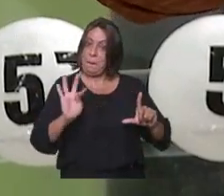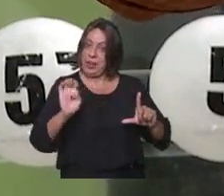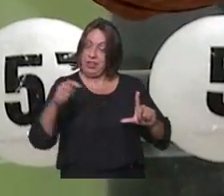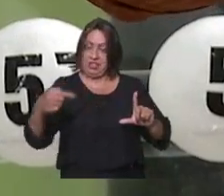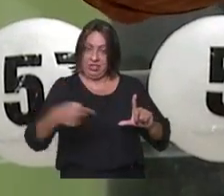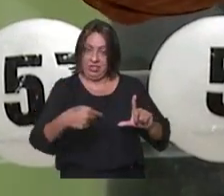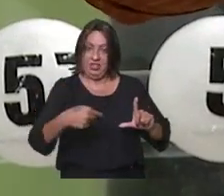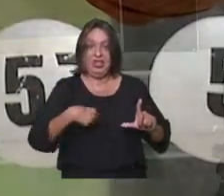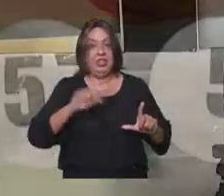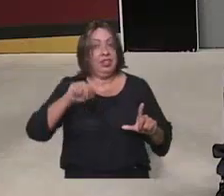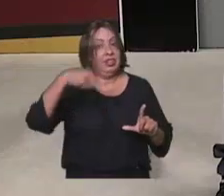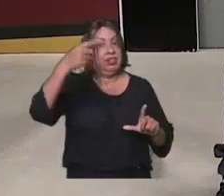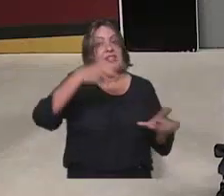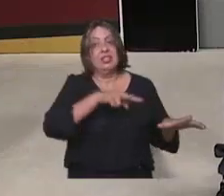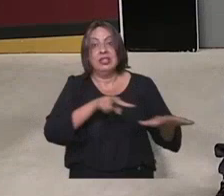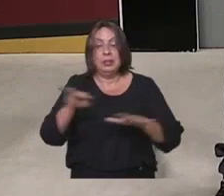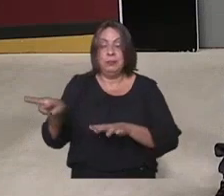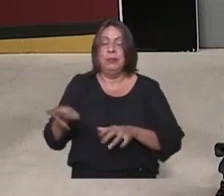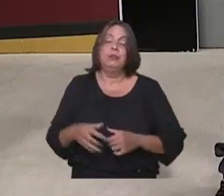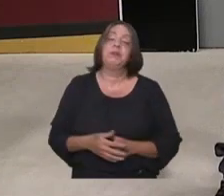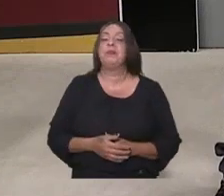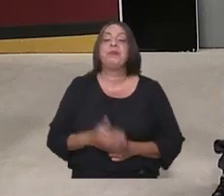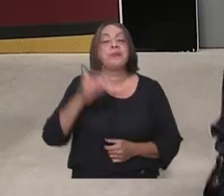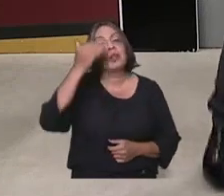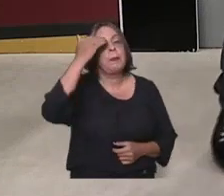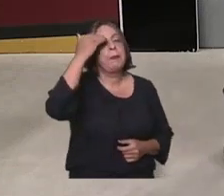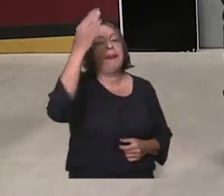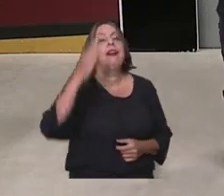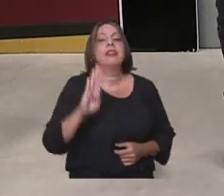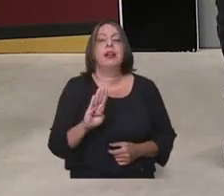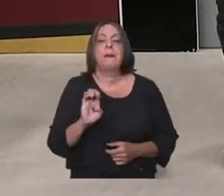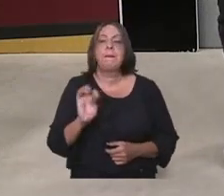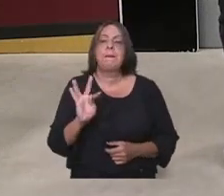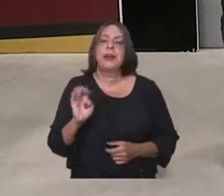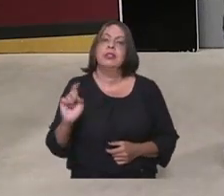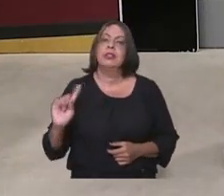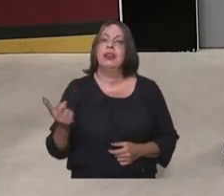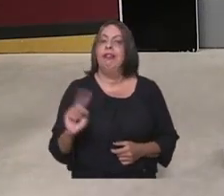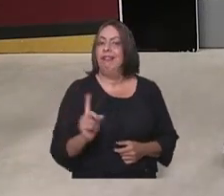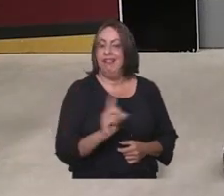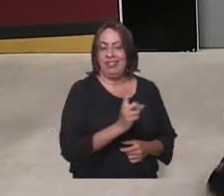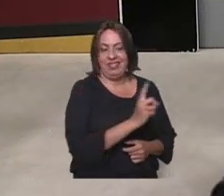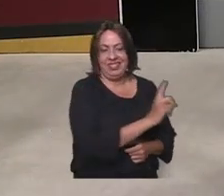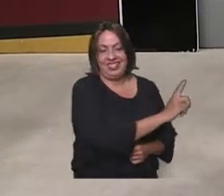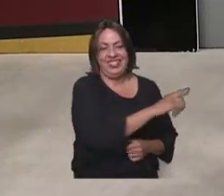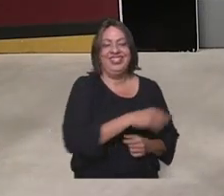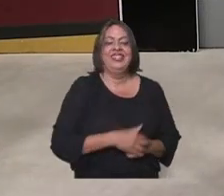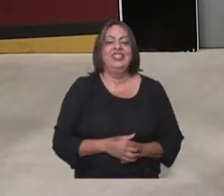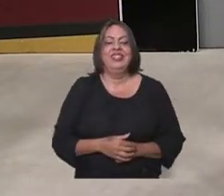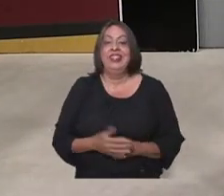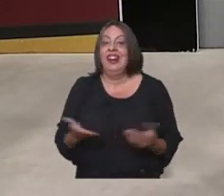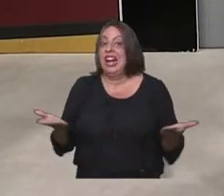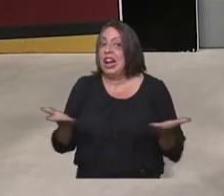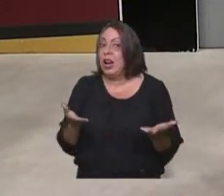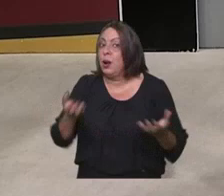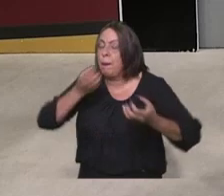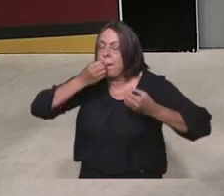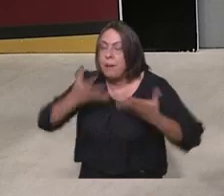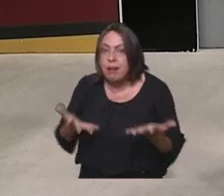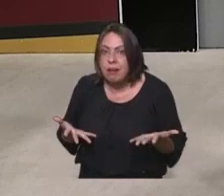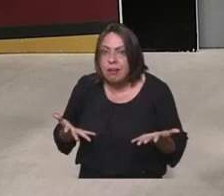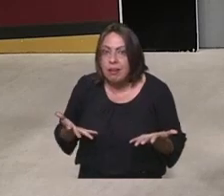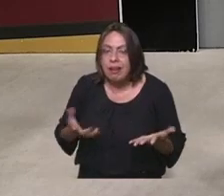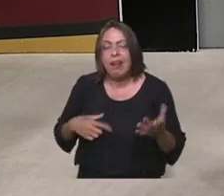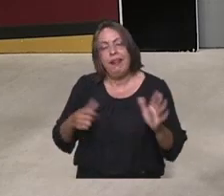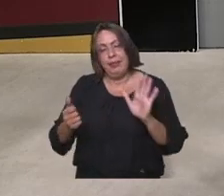título da próxima semana, tá bom? Obrigada, Elizabeth. Agora, sabe o que tá bombando? O que é que tá bombando, amigo? O